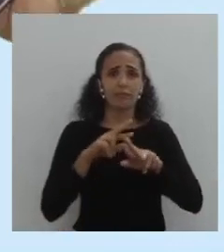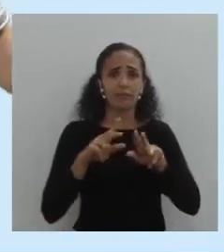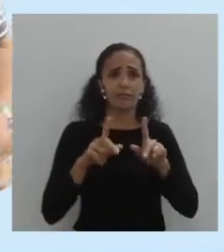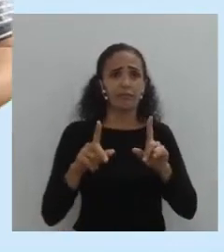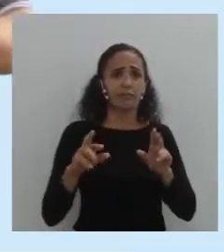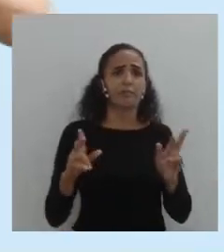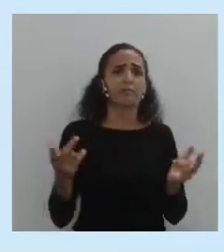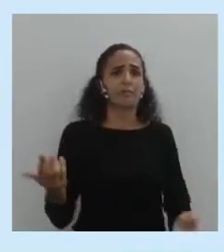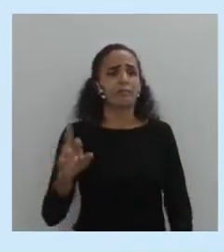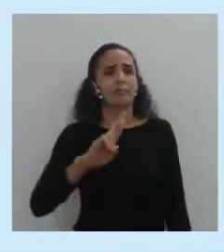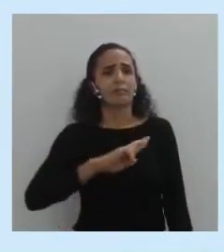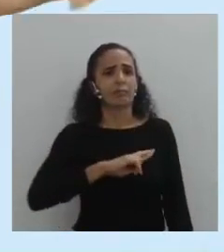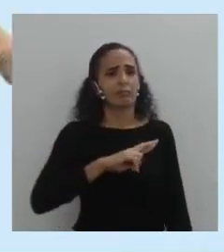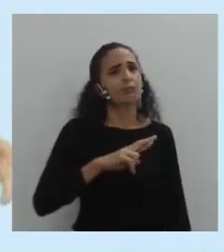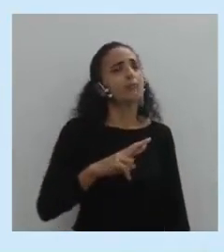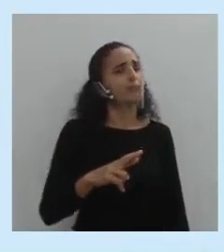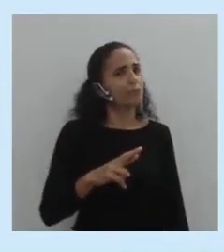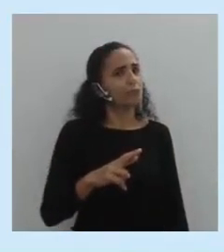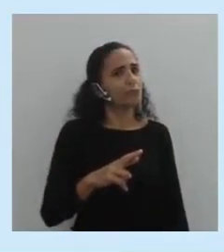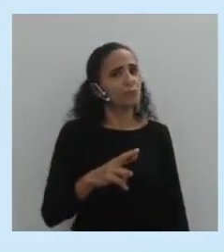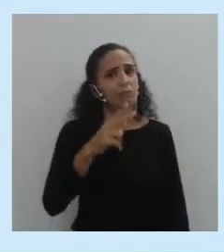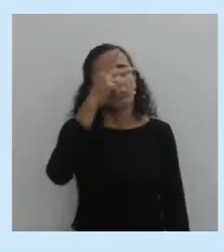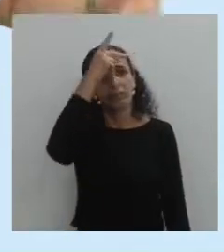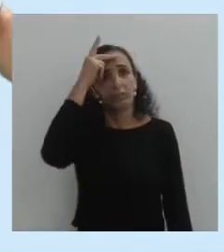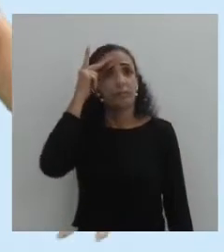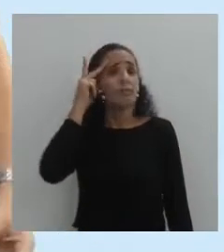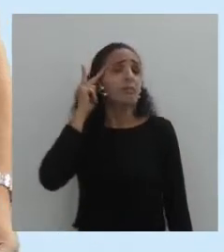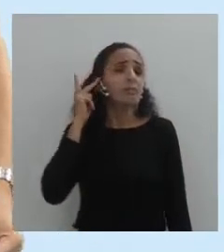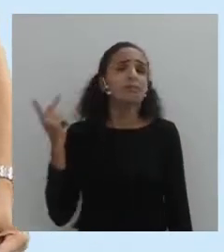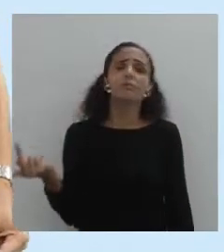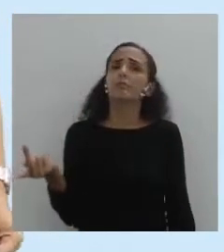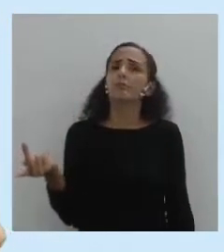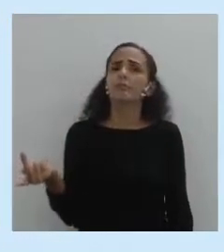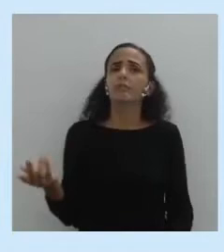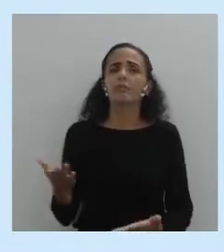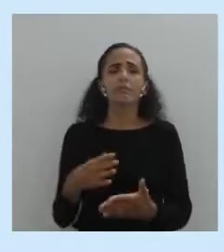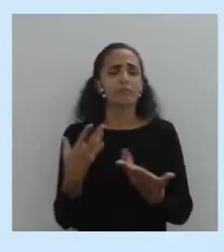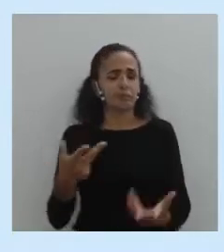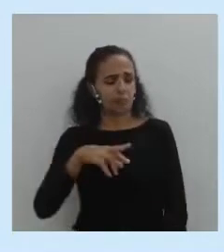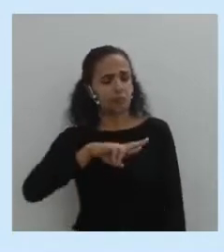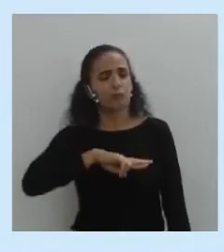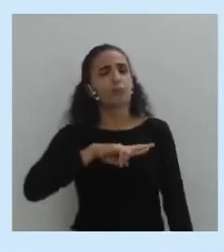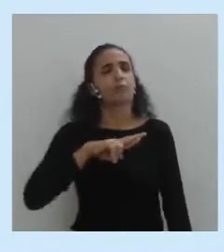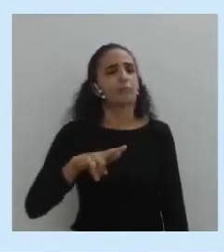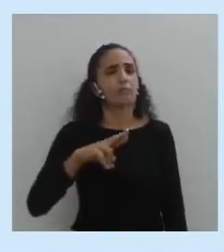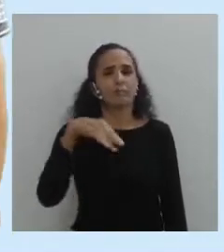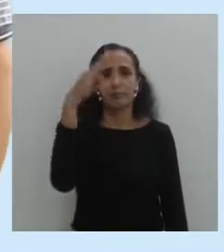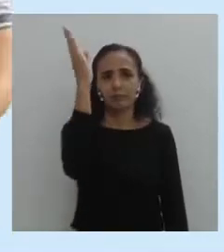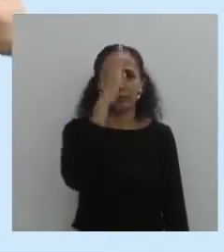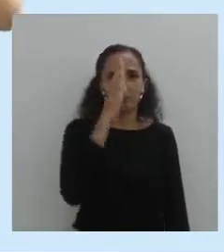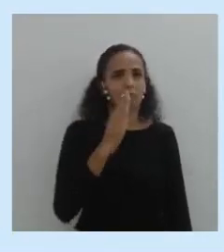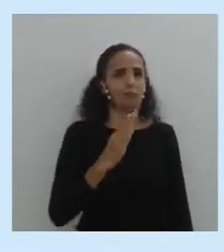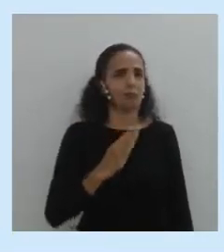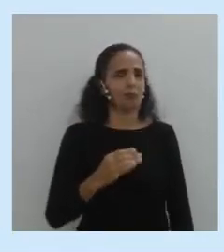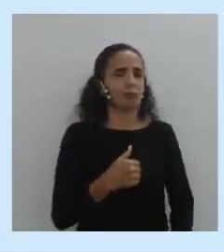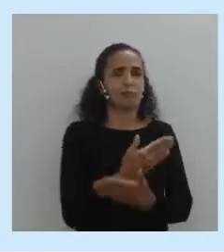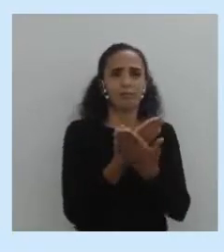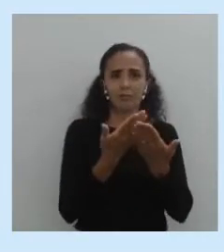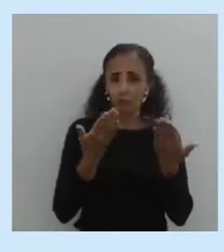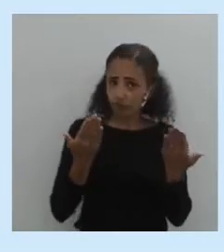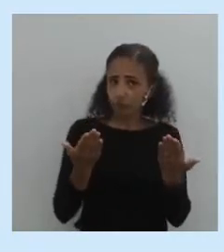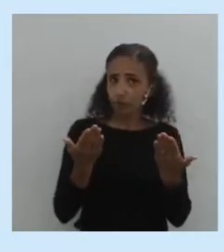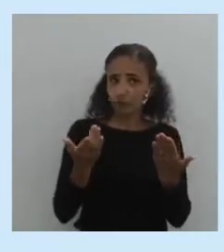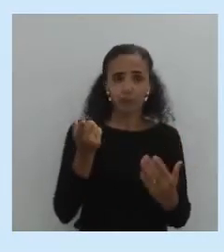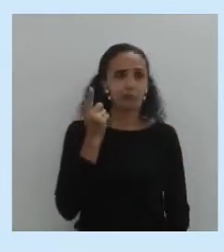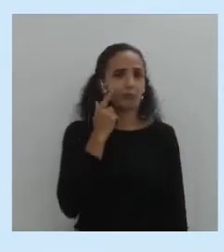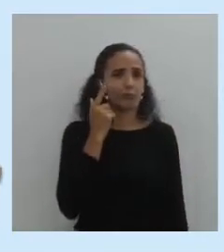diferentes religiões, aliás, as pessoas, os cidadãos que professam religiões no Brasil. Vamos conhecer esses dados?